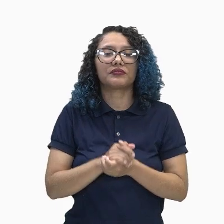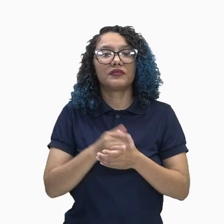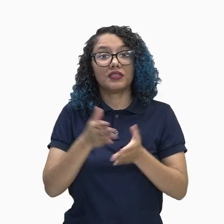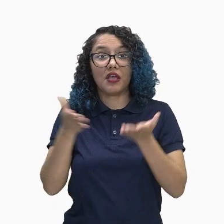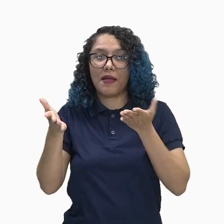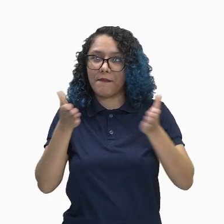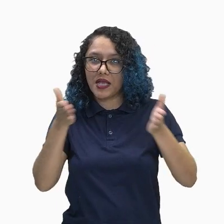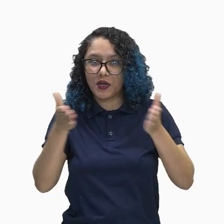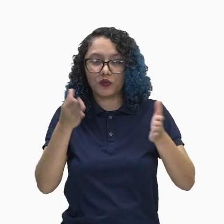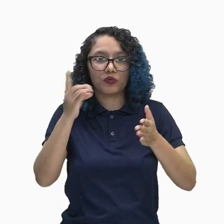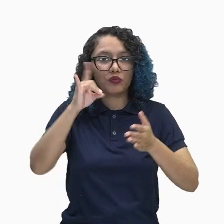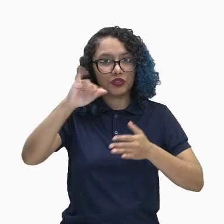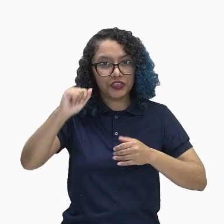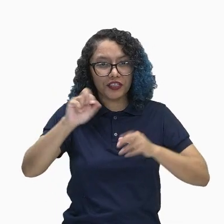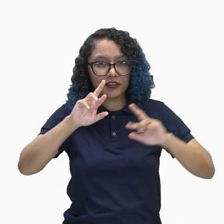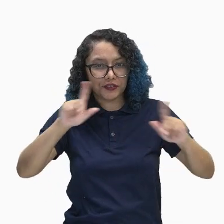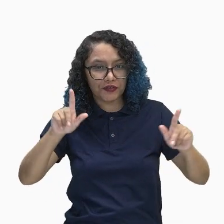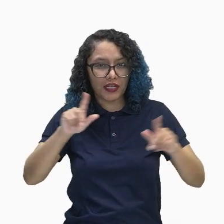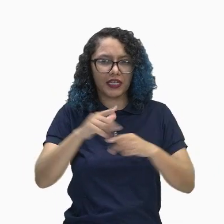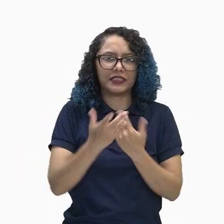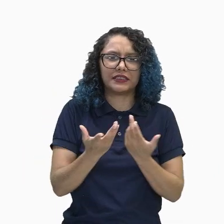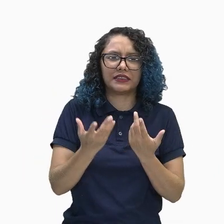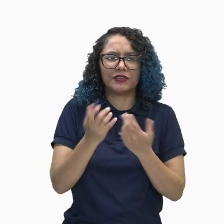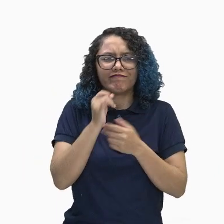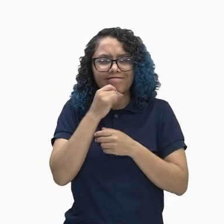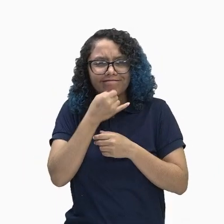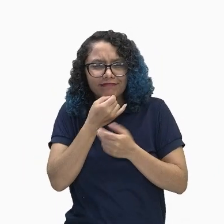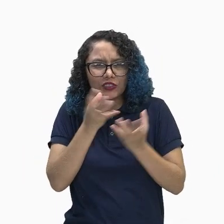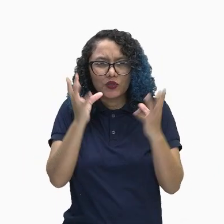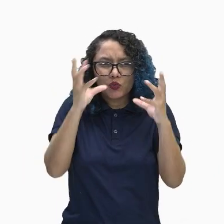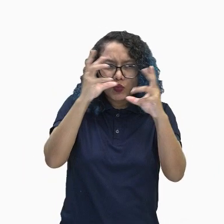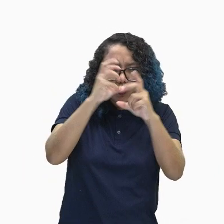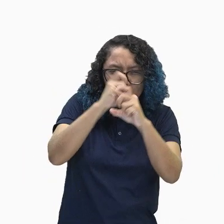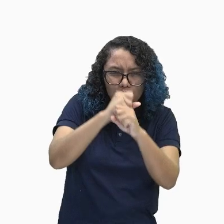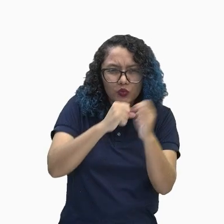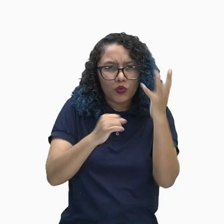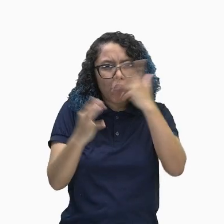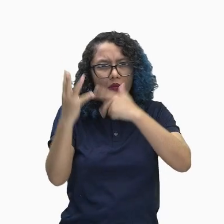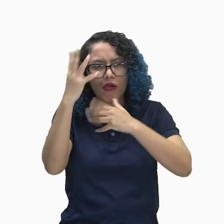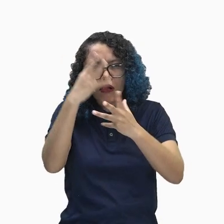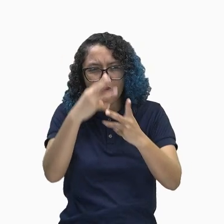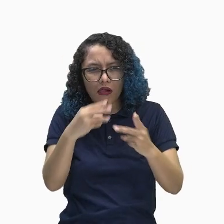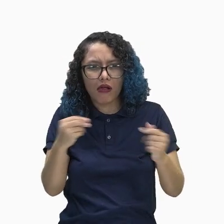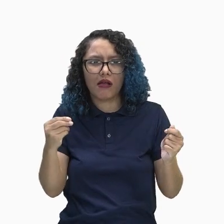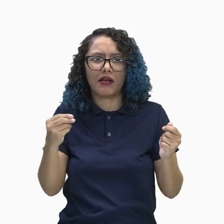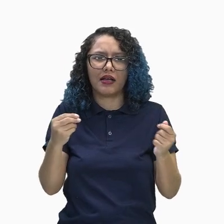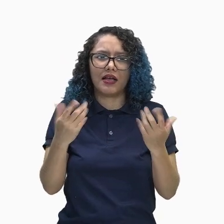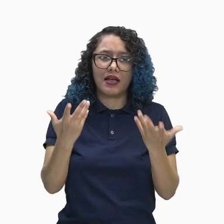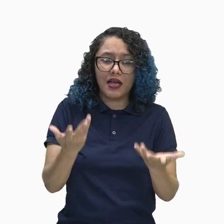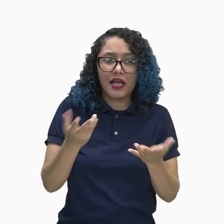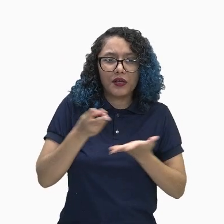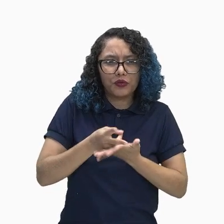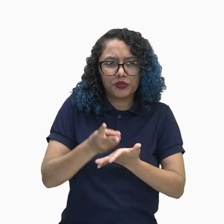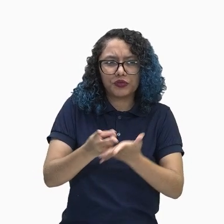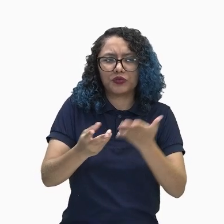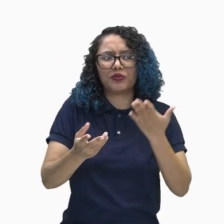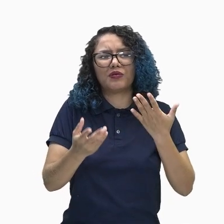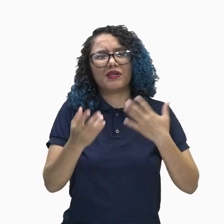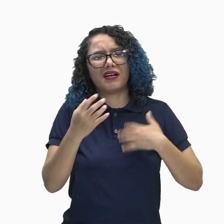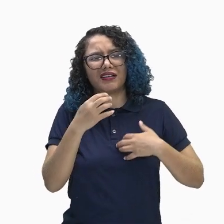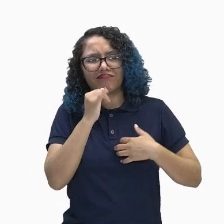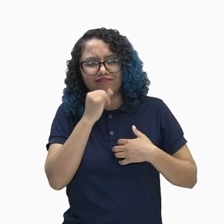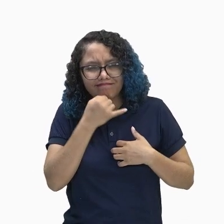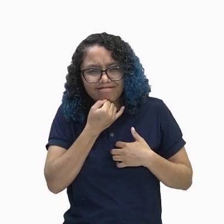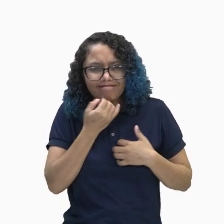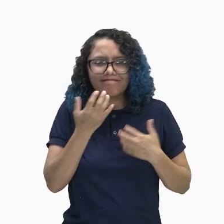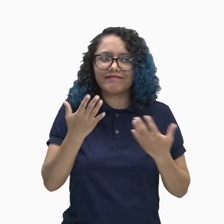né? Em tristes sombras morre a formosura, e em contínuas tristezas de alegria. Então,